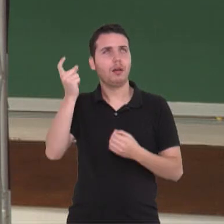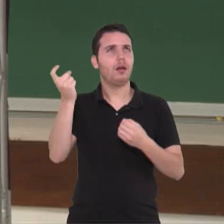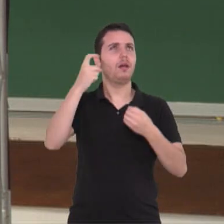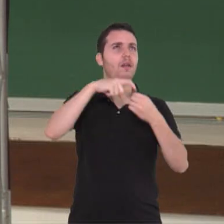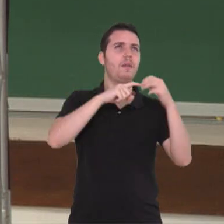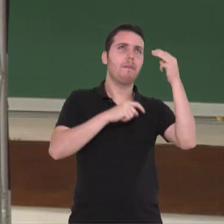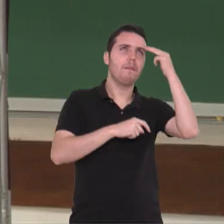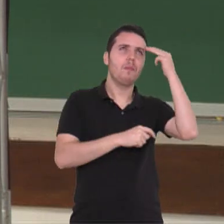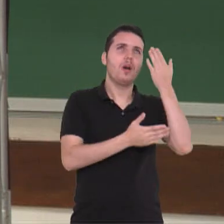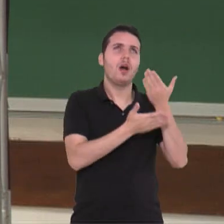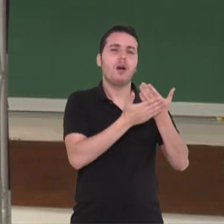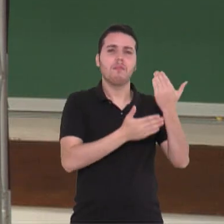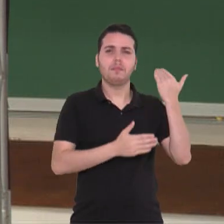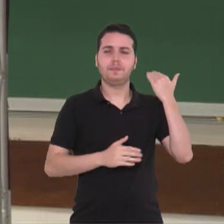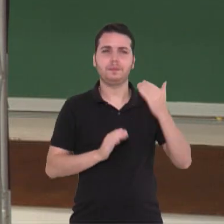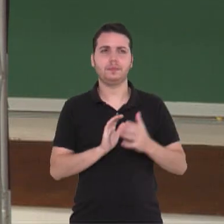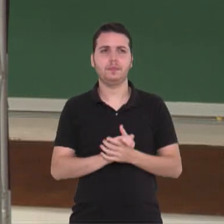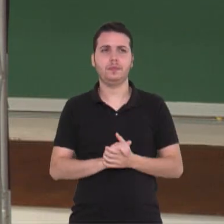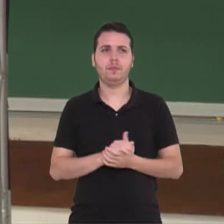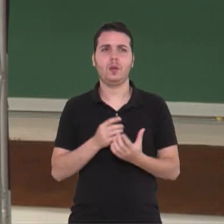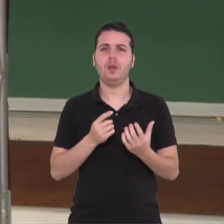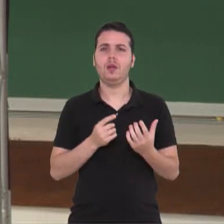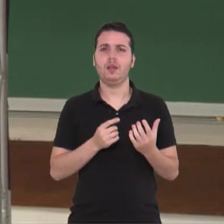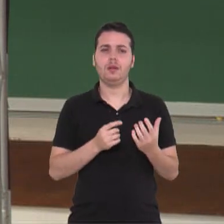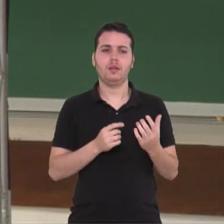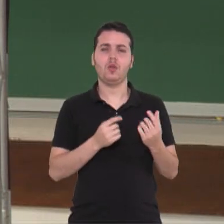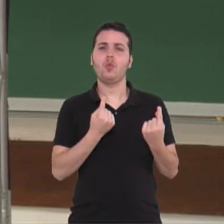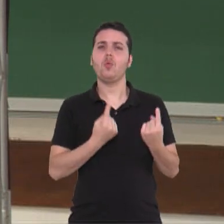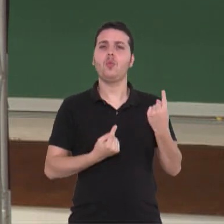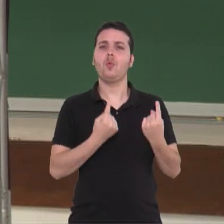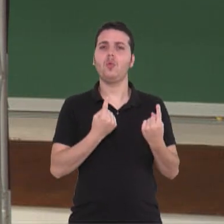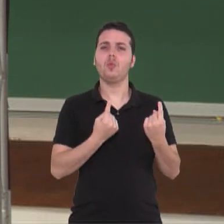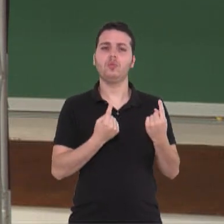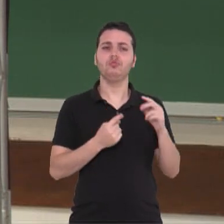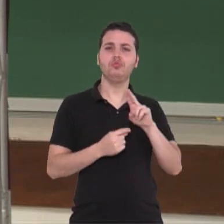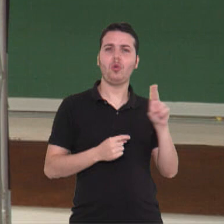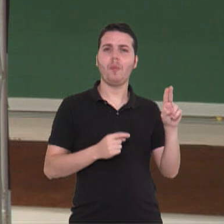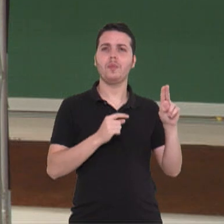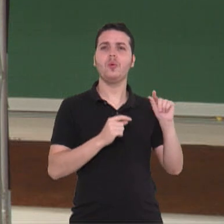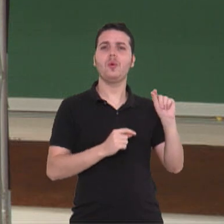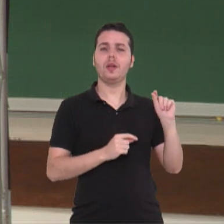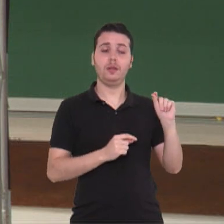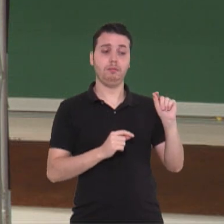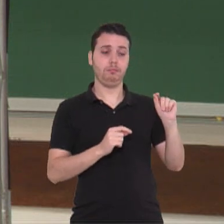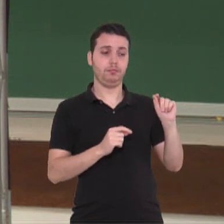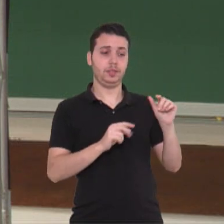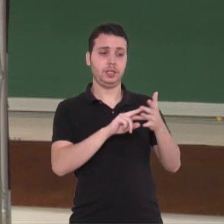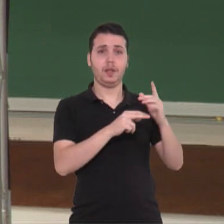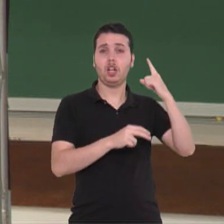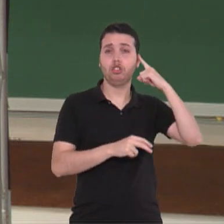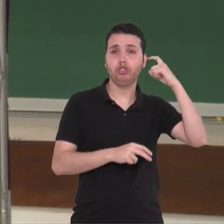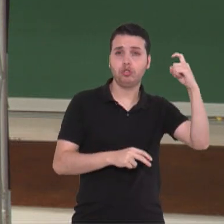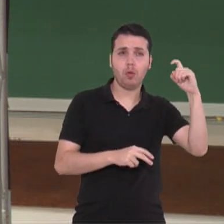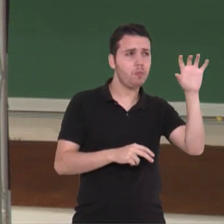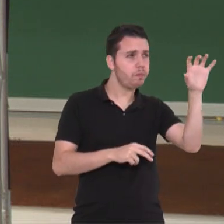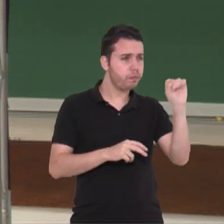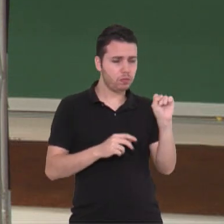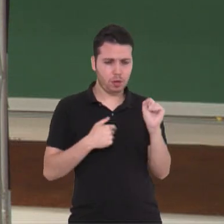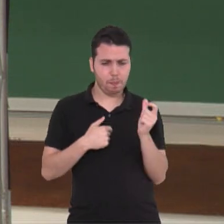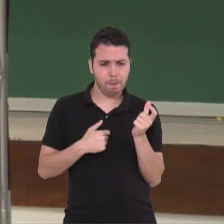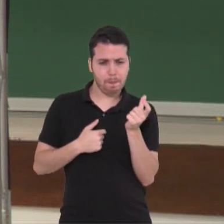as aulas anteriores e lembrar. Como chamamos a figura de linguagem que imita sons em uma